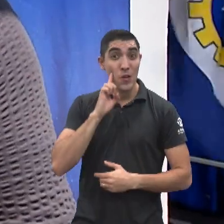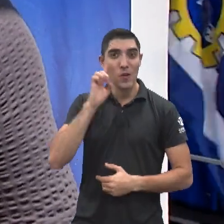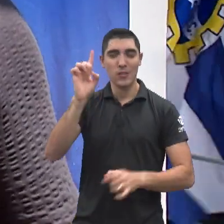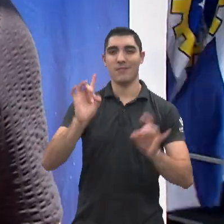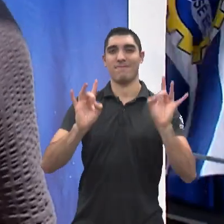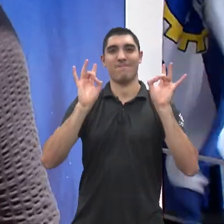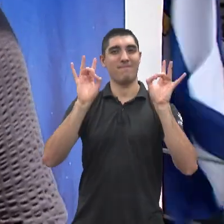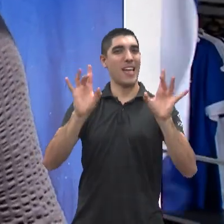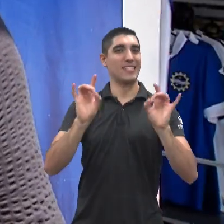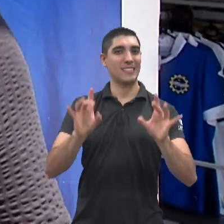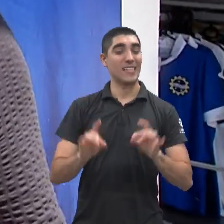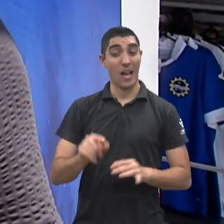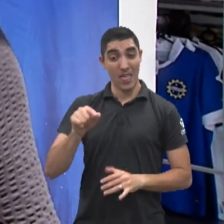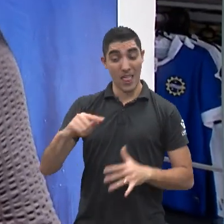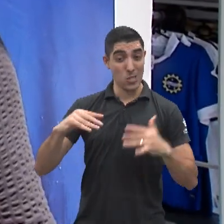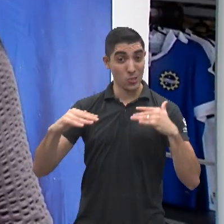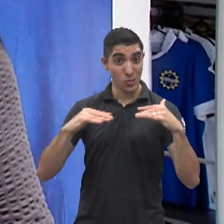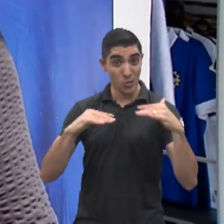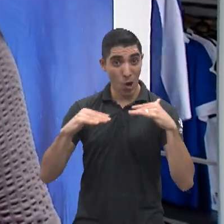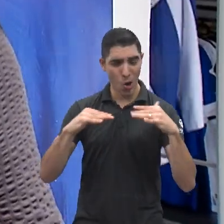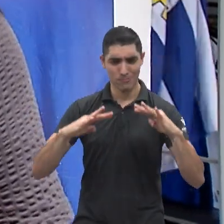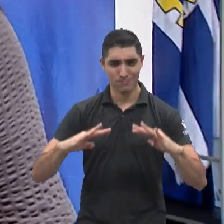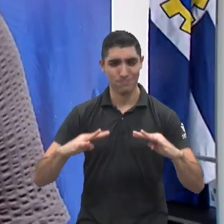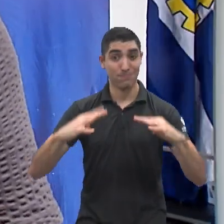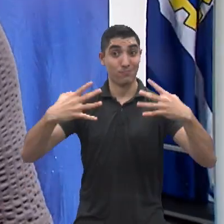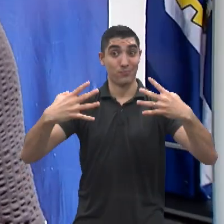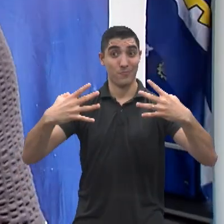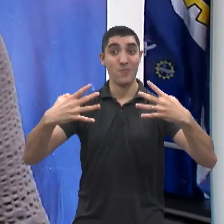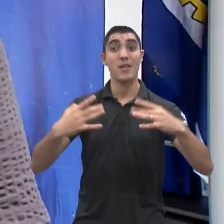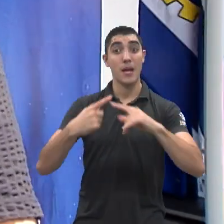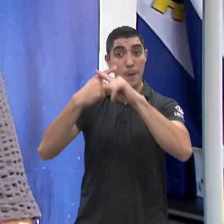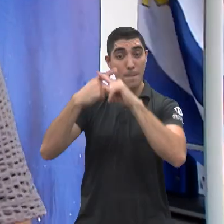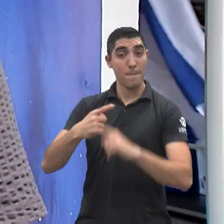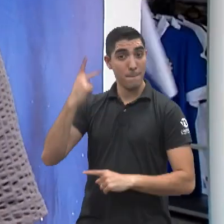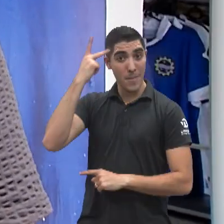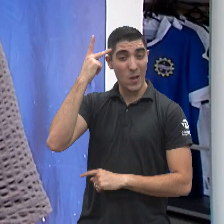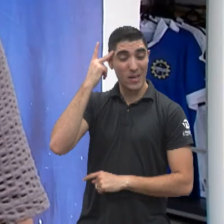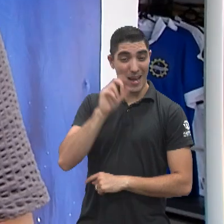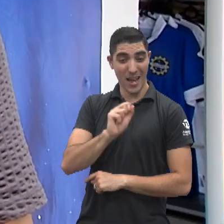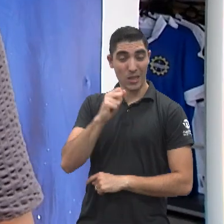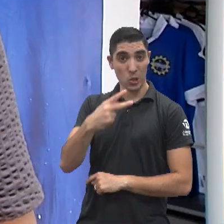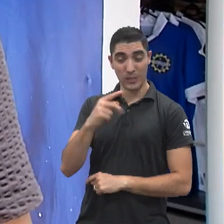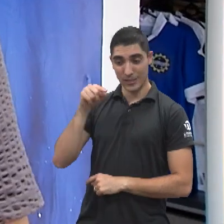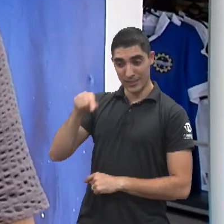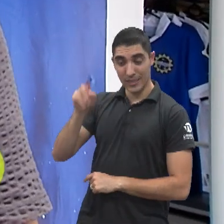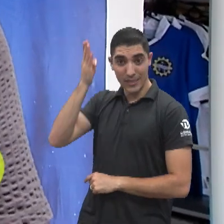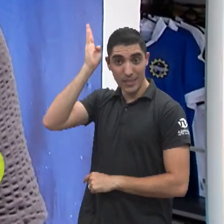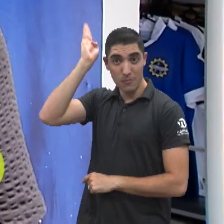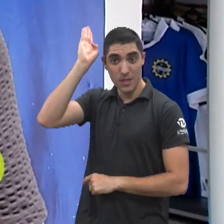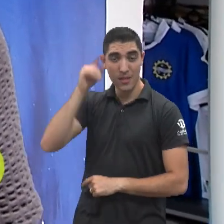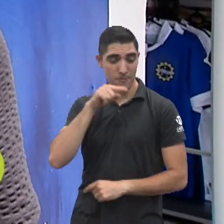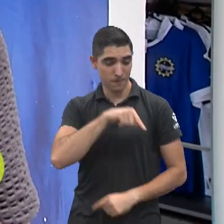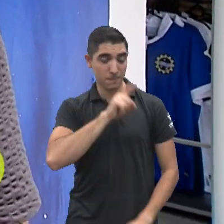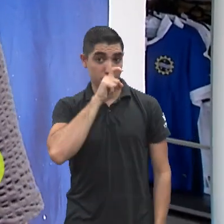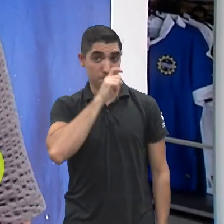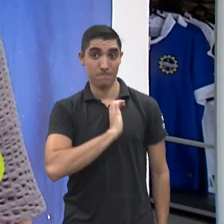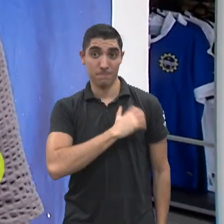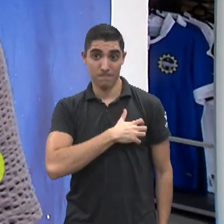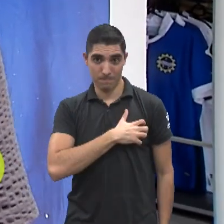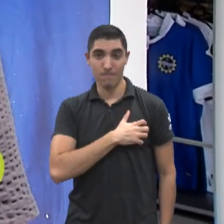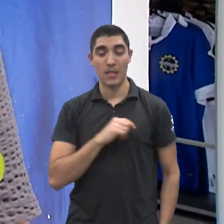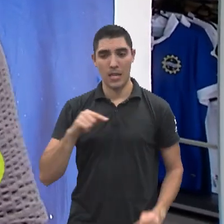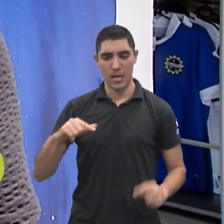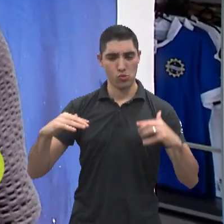o jogo da volta das quartas de final da Série A2 entre Taubaté e São José. As duas equipes disputam o Clássico do